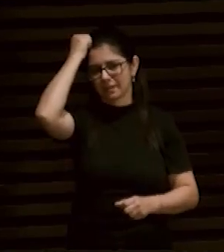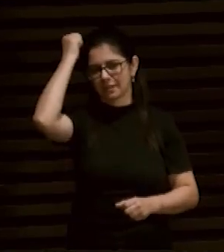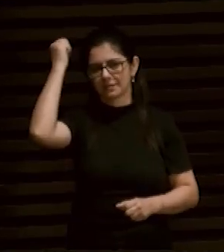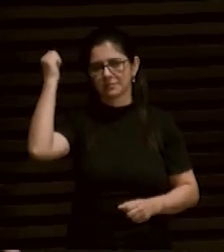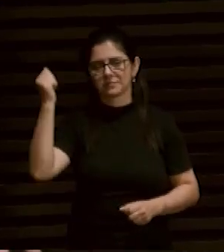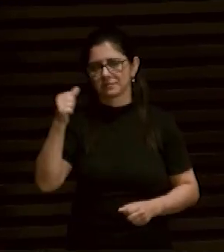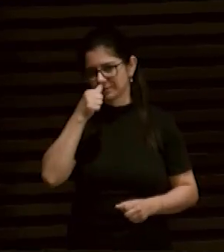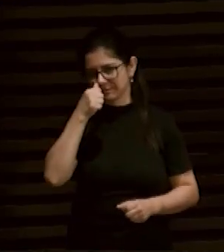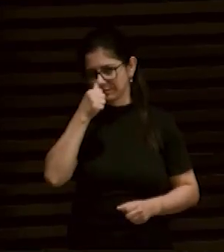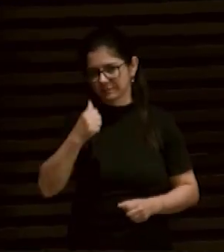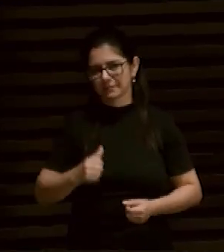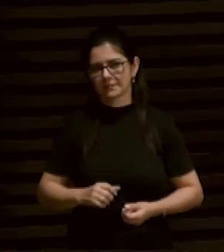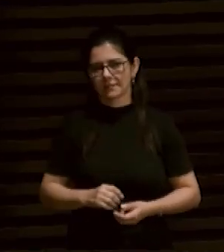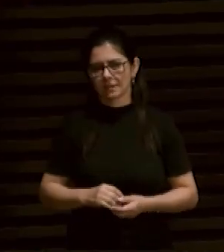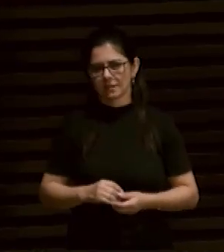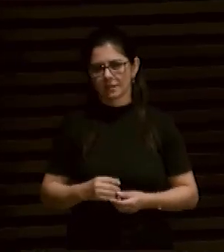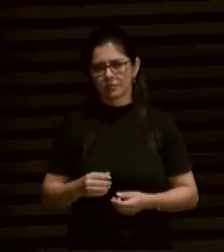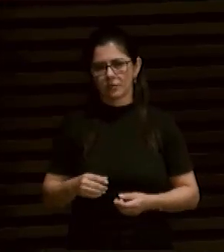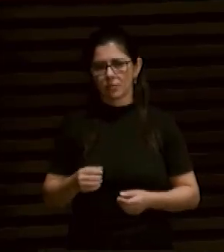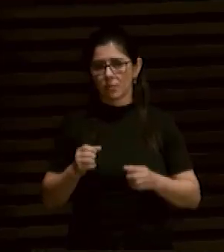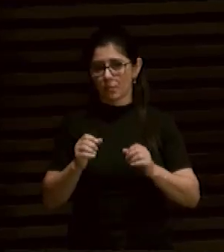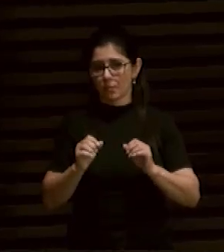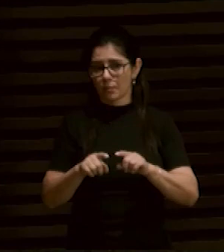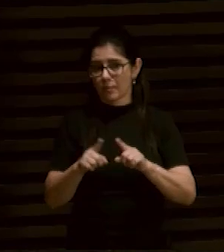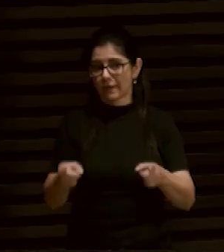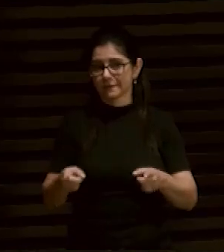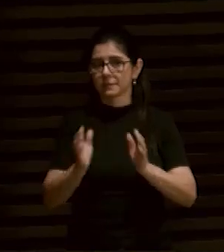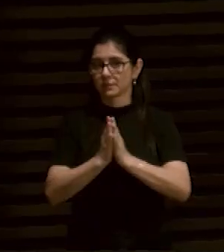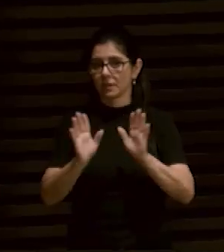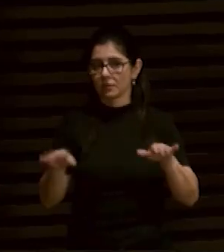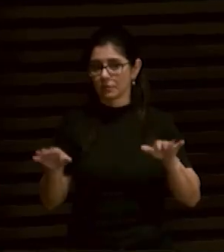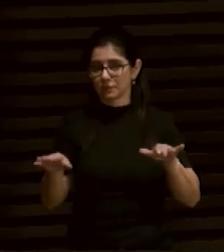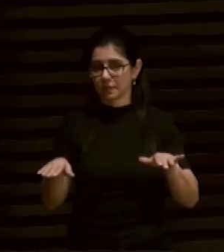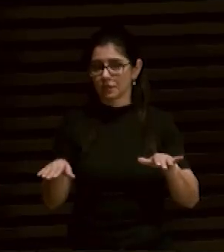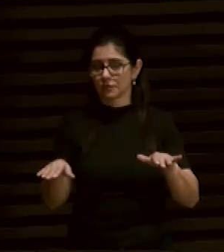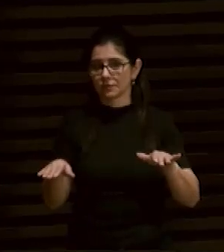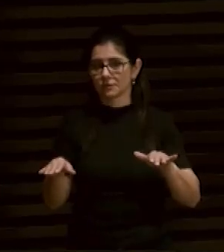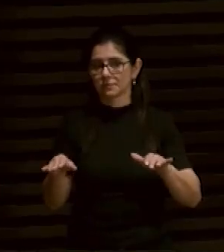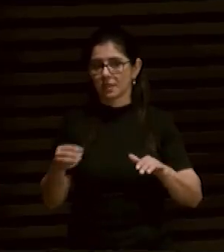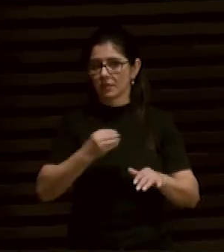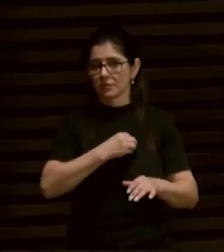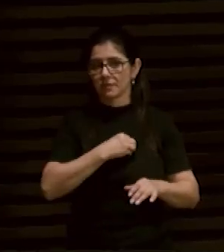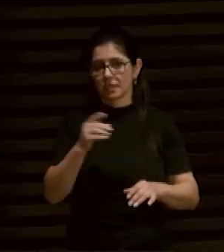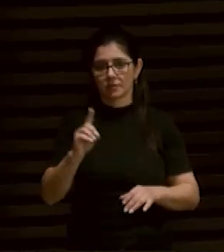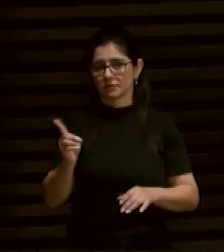pecaram e eles não podem se arrepender. Adão e Eva pecaram e eles não puderam retornar ao Éden. Moisés e Arão